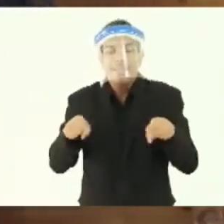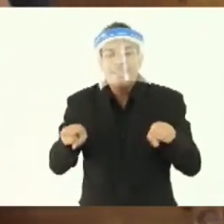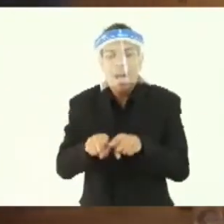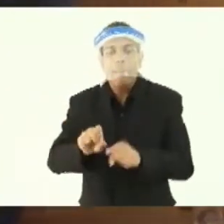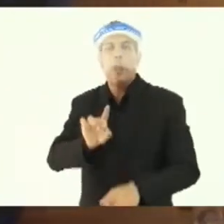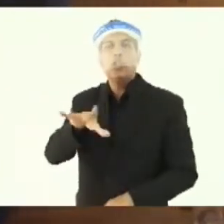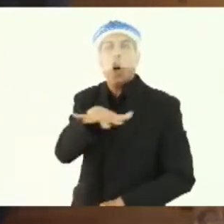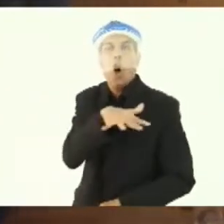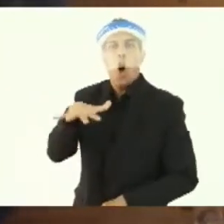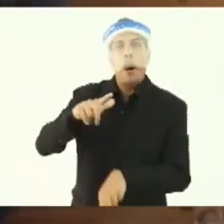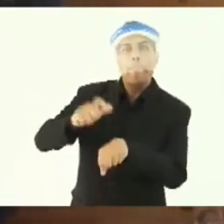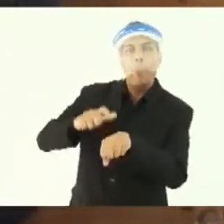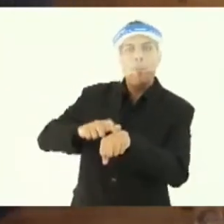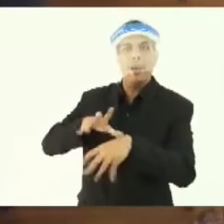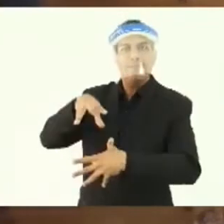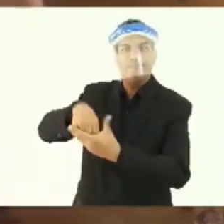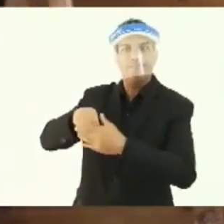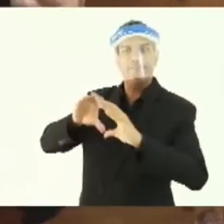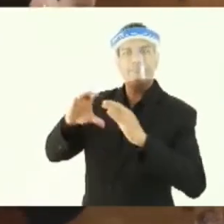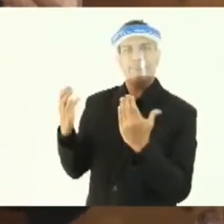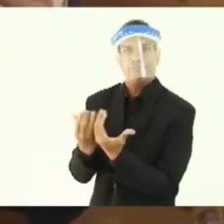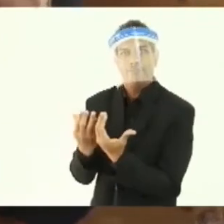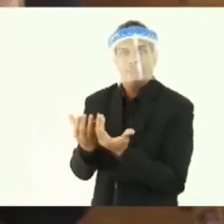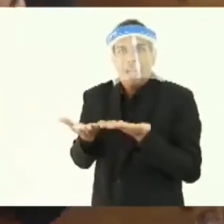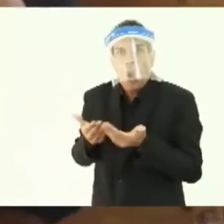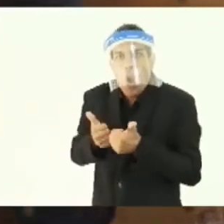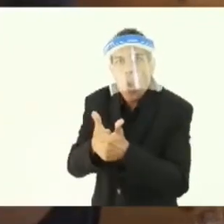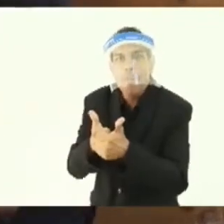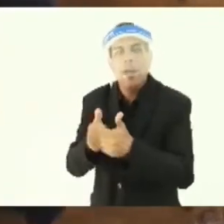está só no momento do Congresso interno e nesses momentos de